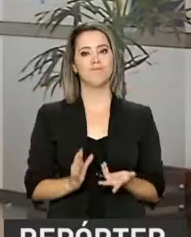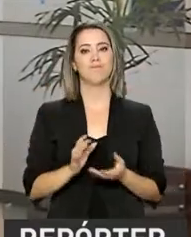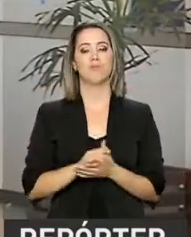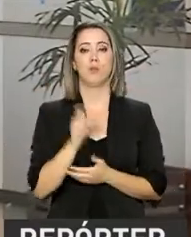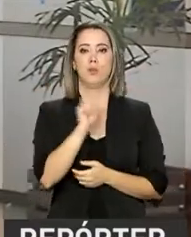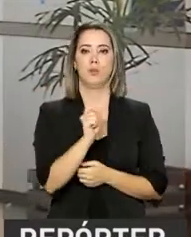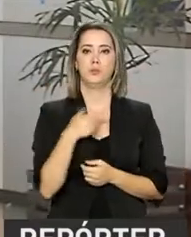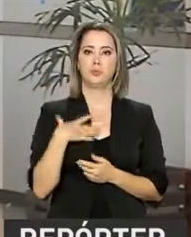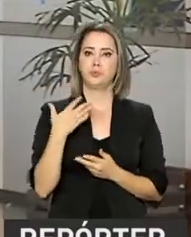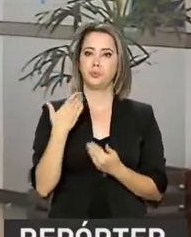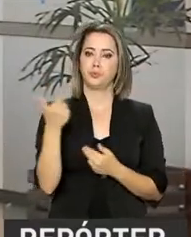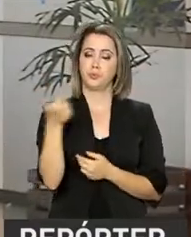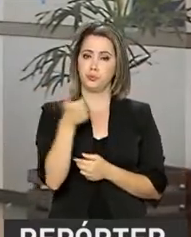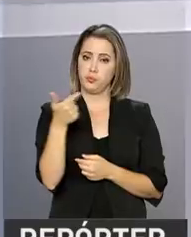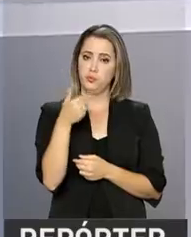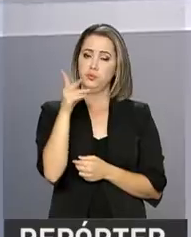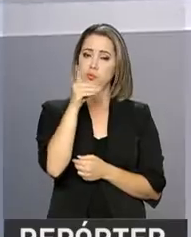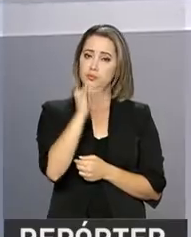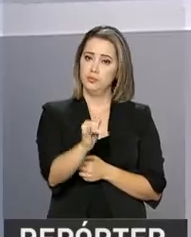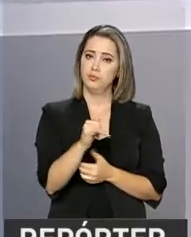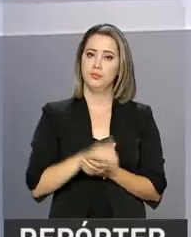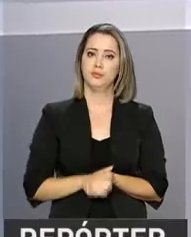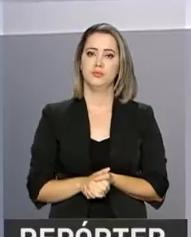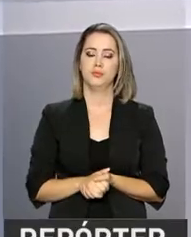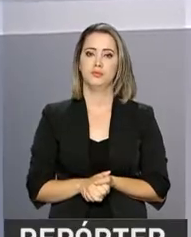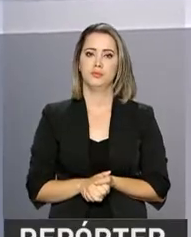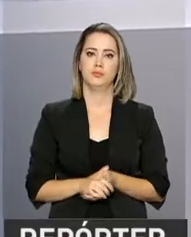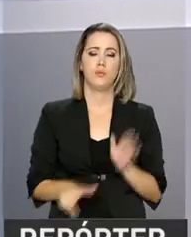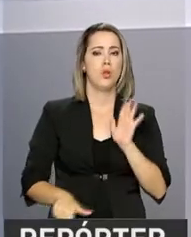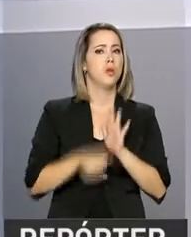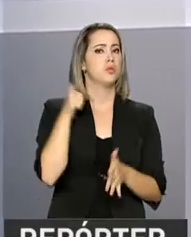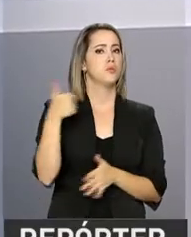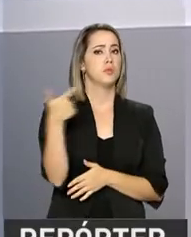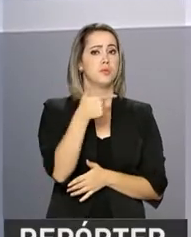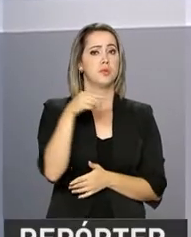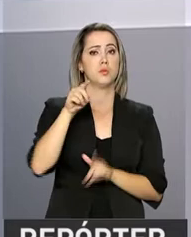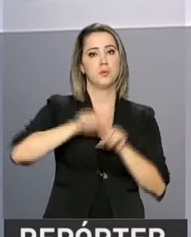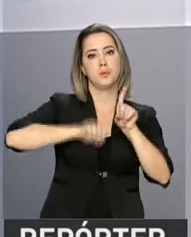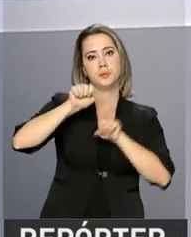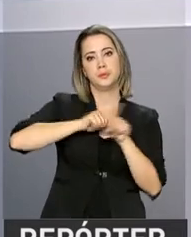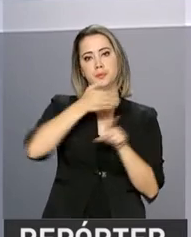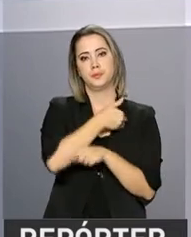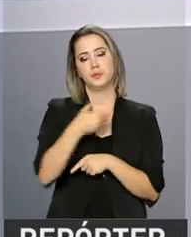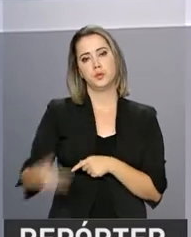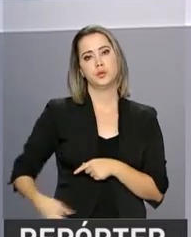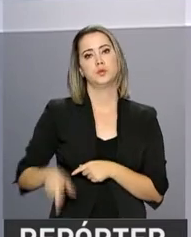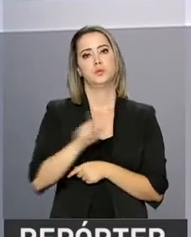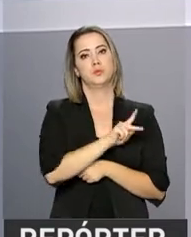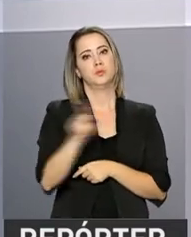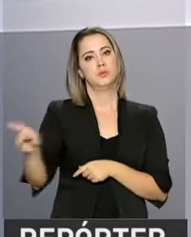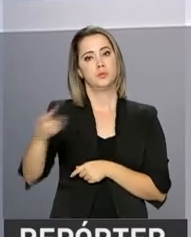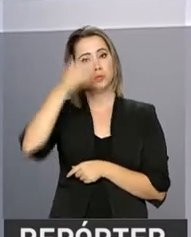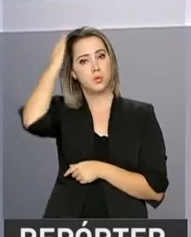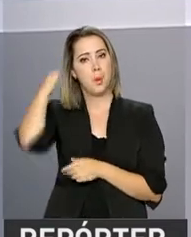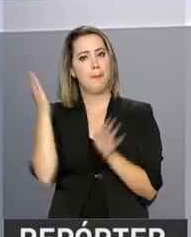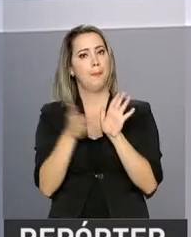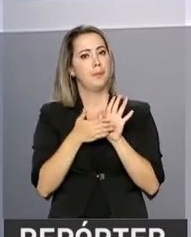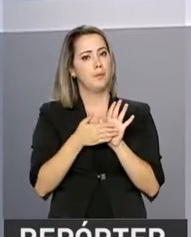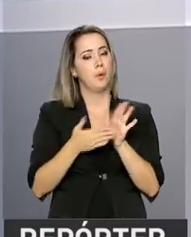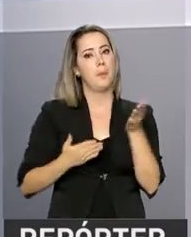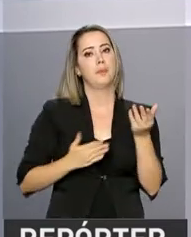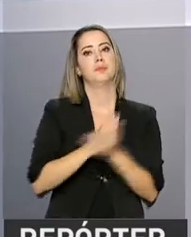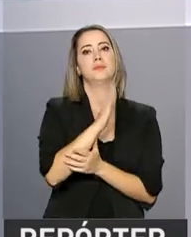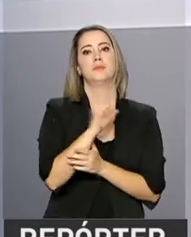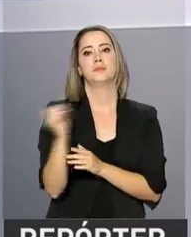descansado, sobretudo para o segundo dia. Nos primeiros 12 meses de governo Michel Temer, foram propostas e